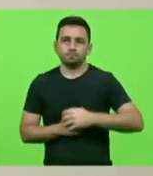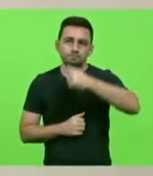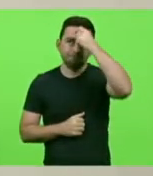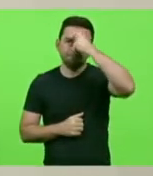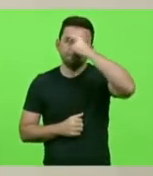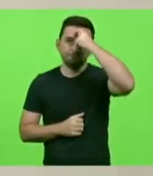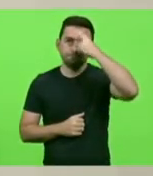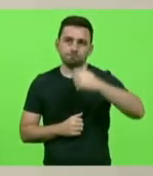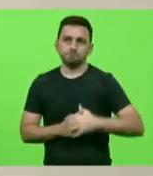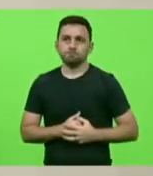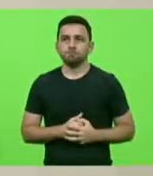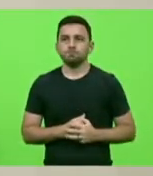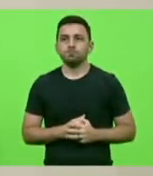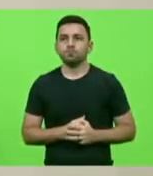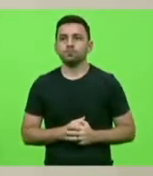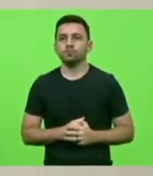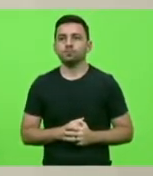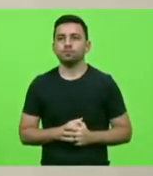Scudillac.